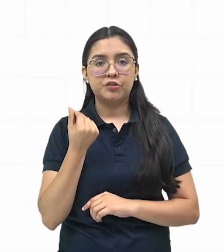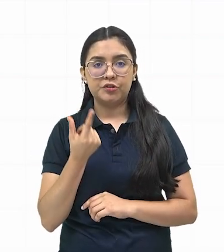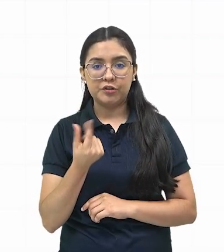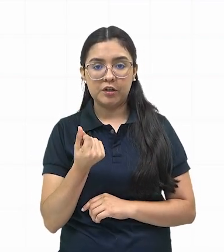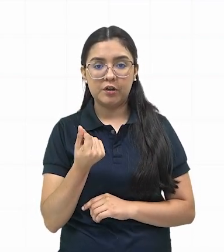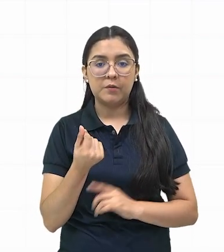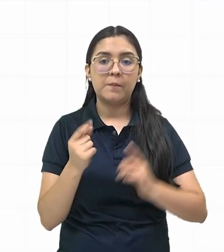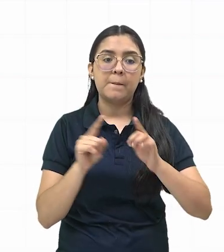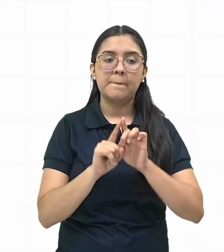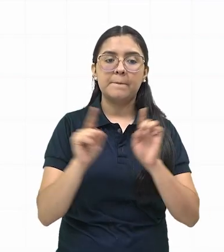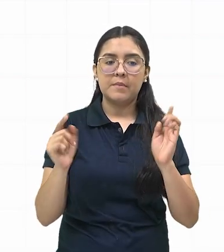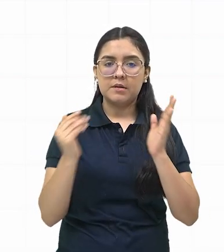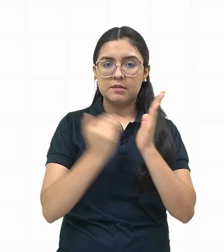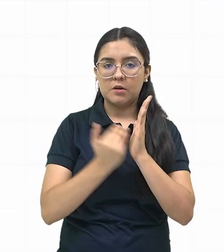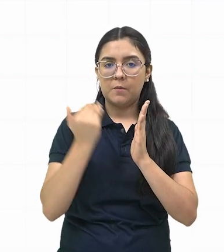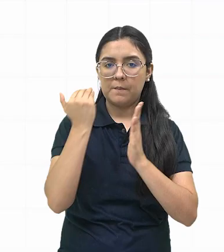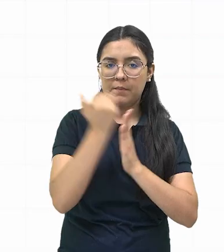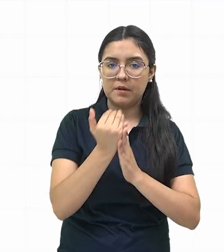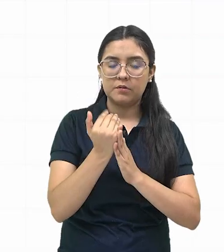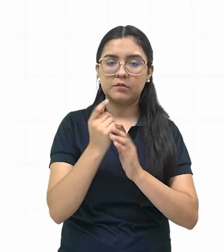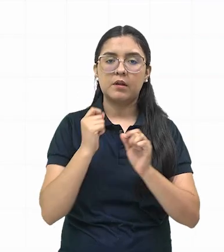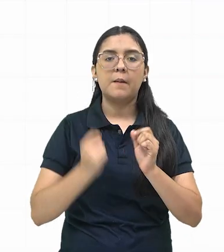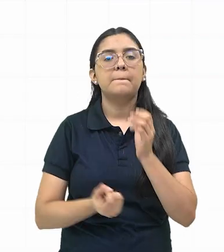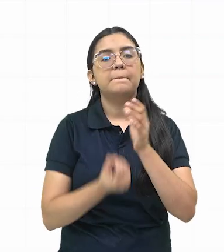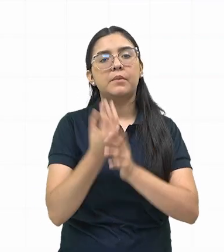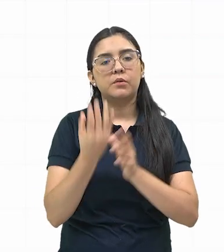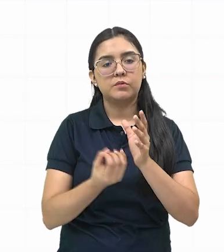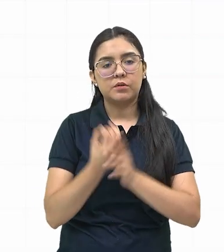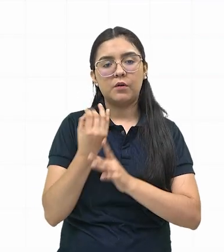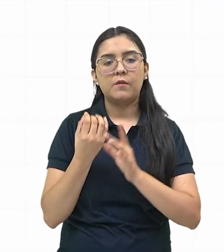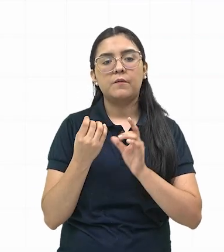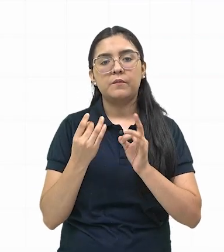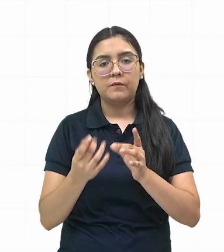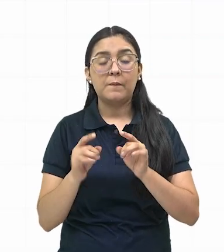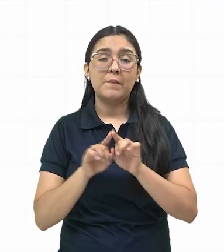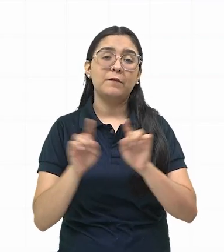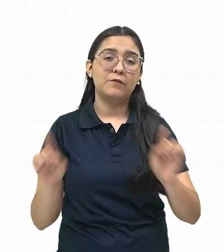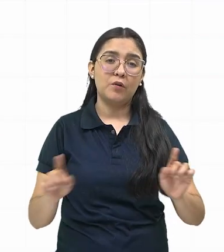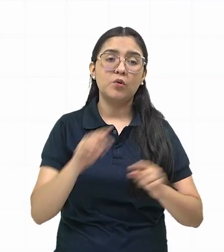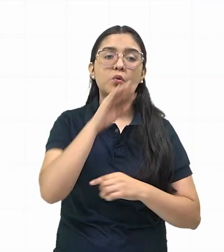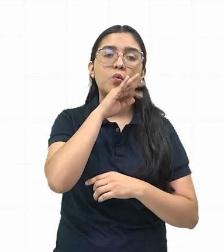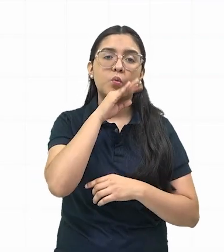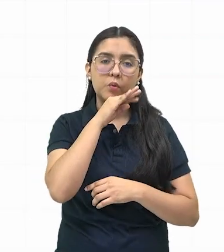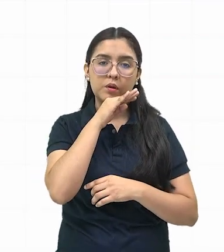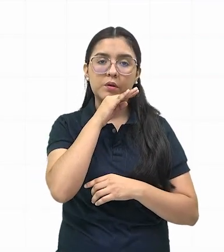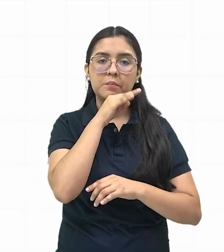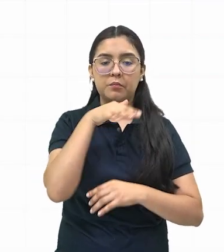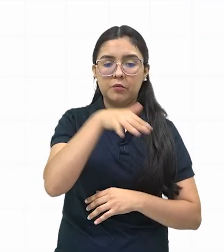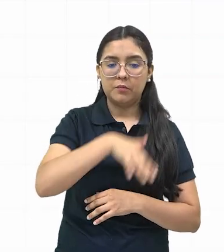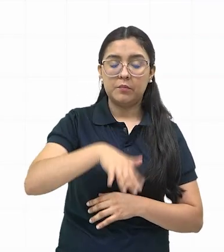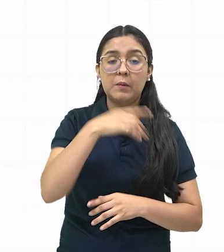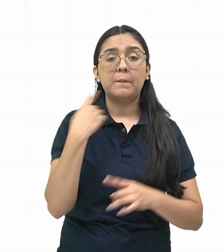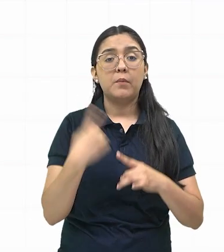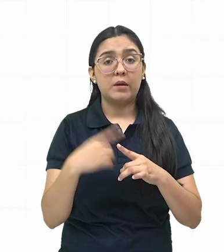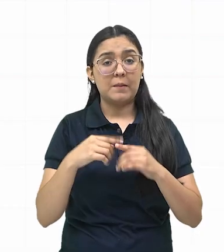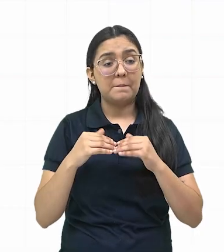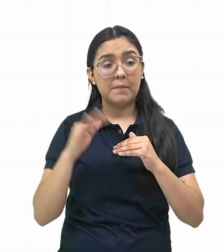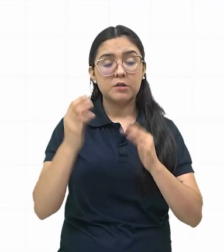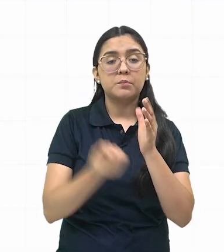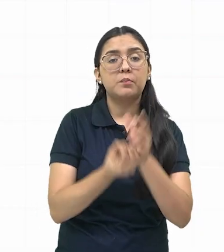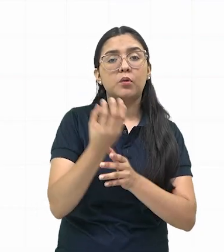né? Mas esse aumento da produção e do consumo foi péssimo para o meio ambiente, porque quanto mais a gente